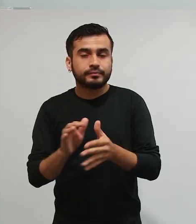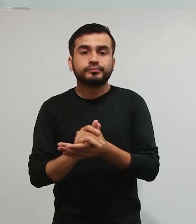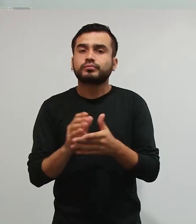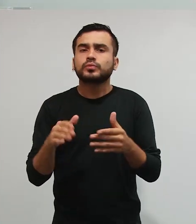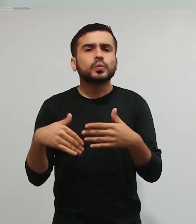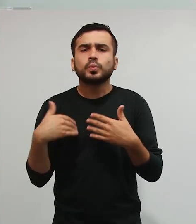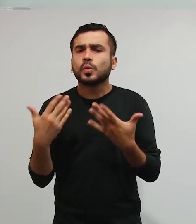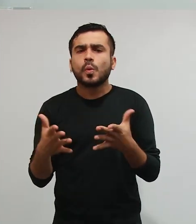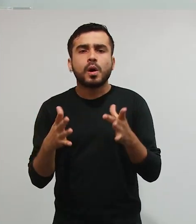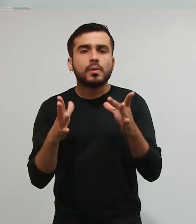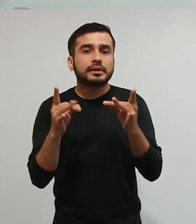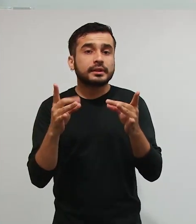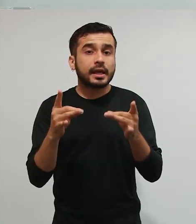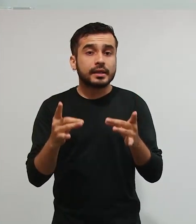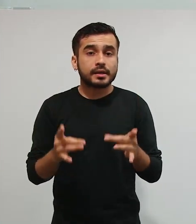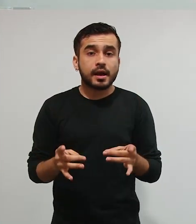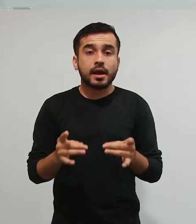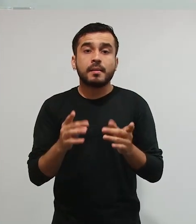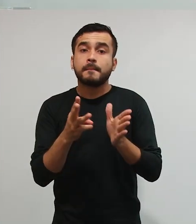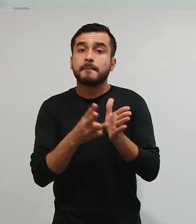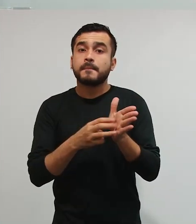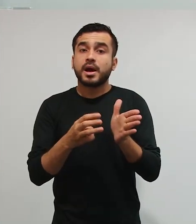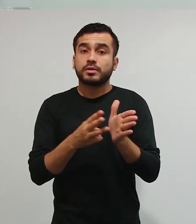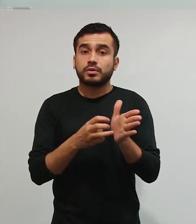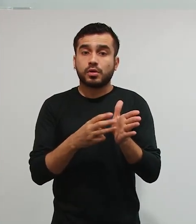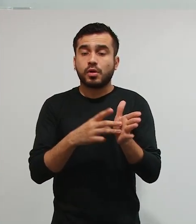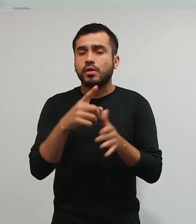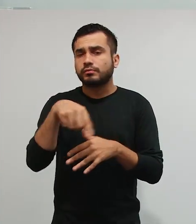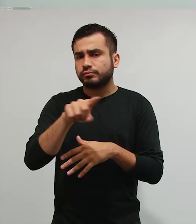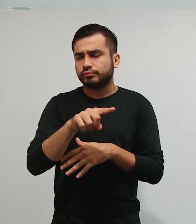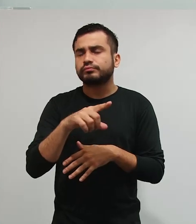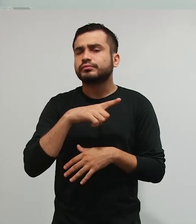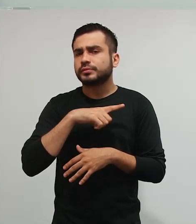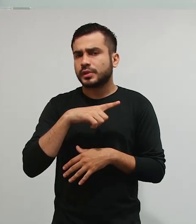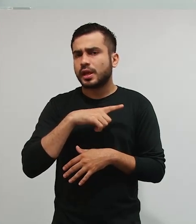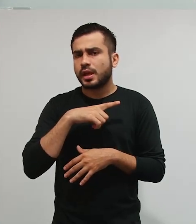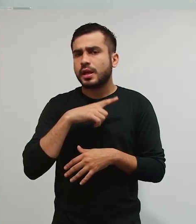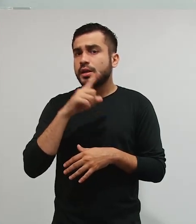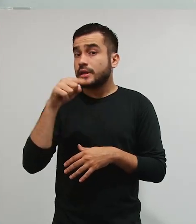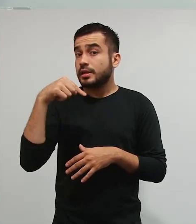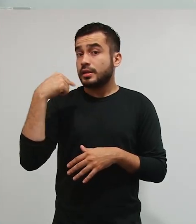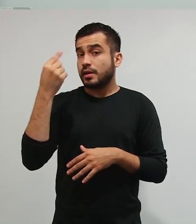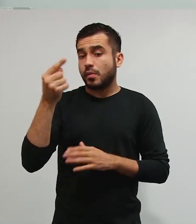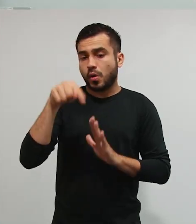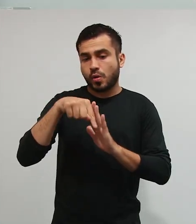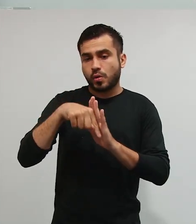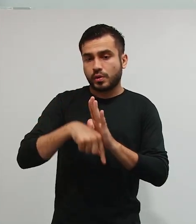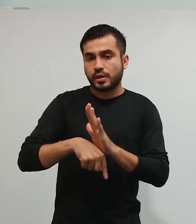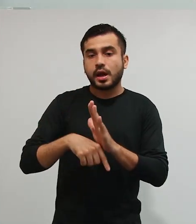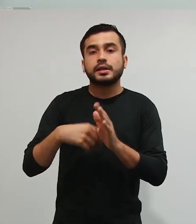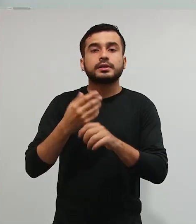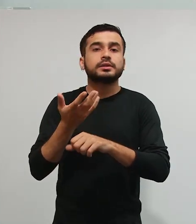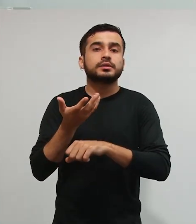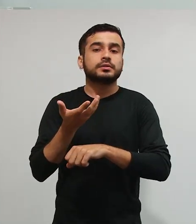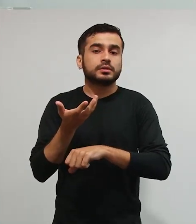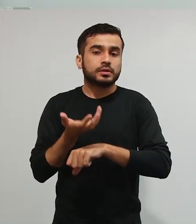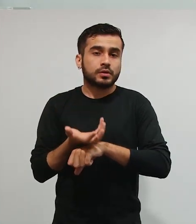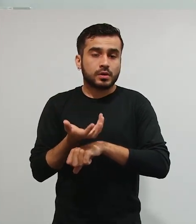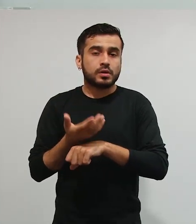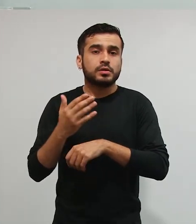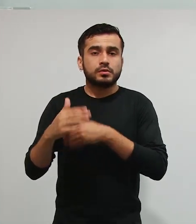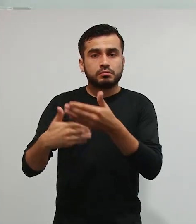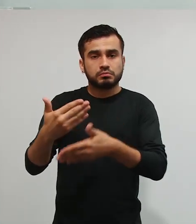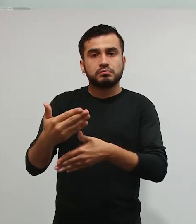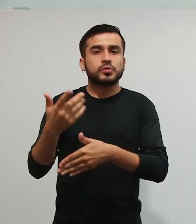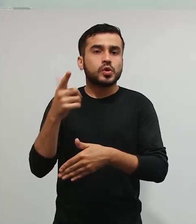Os elementos metodológicos, vocês terão maiores aprofundamentos, lógico,